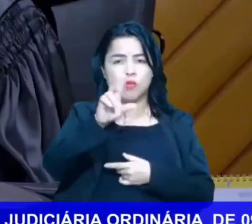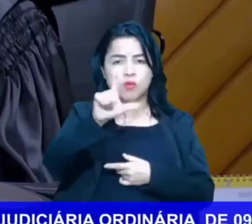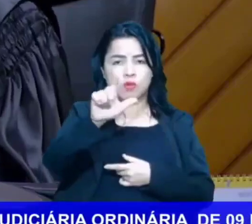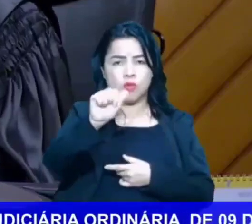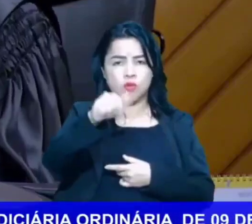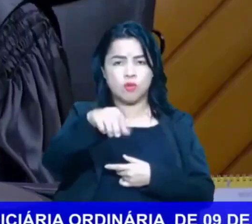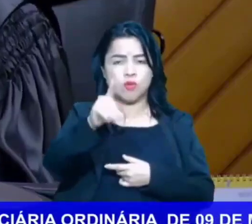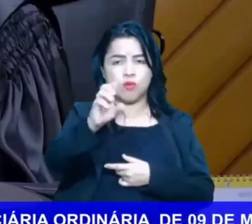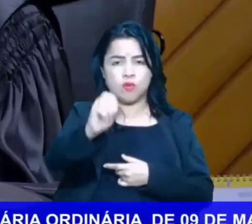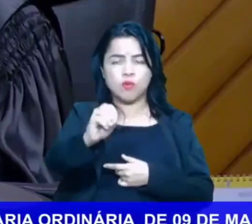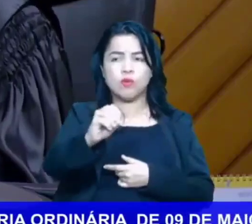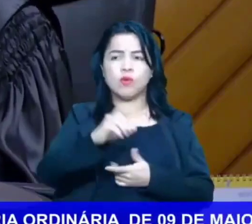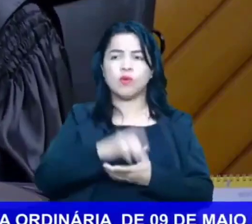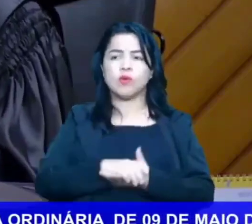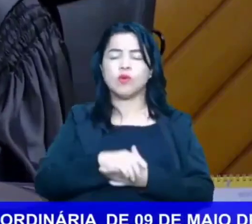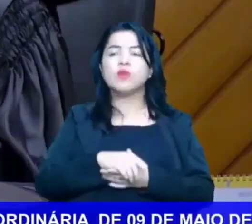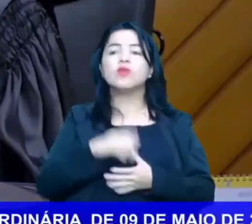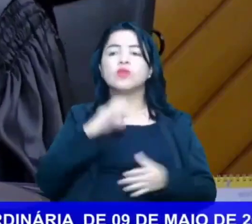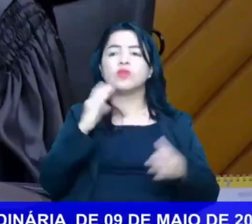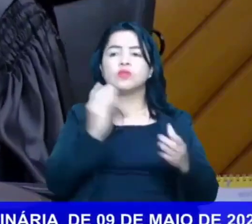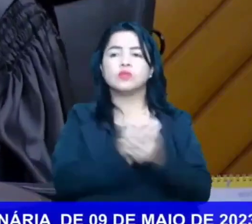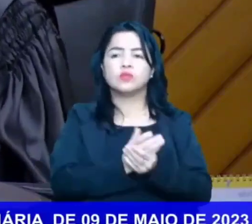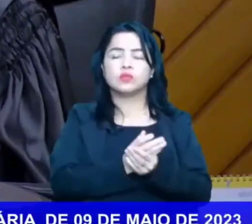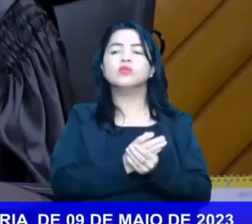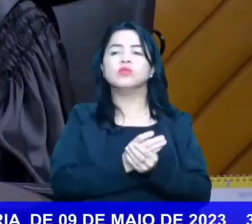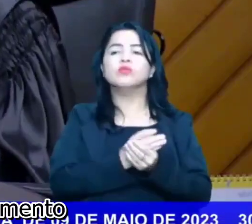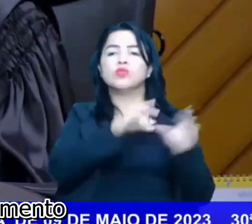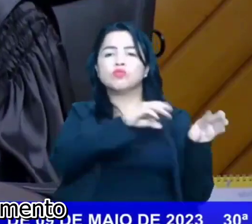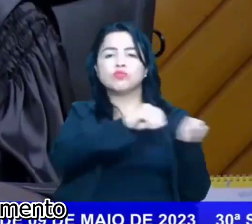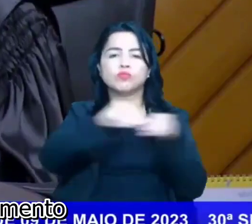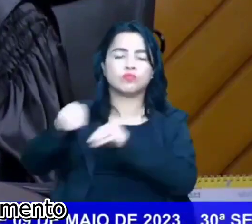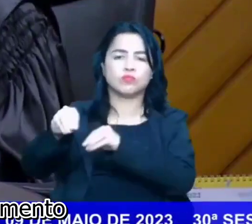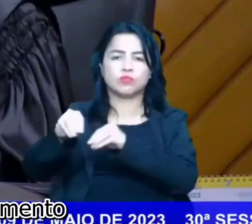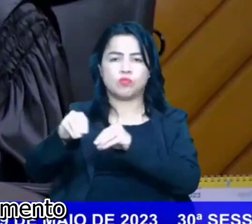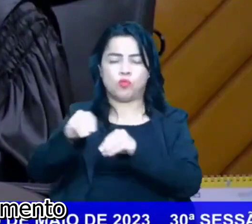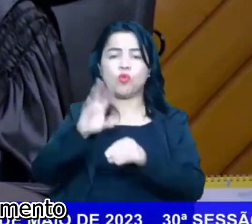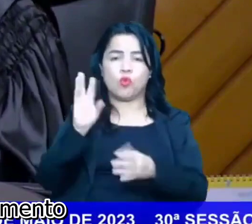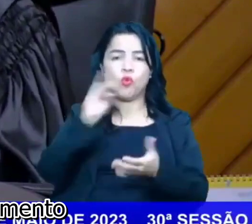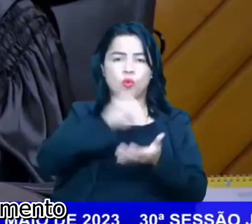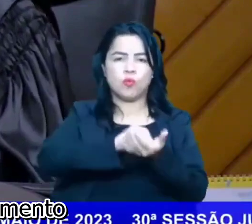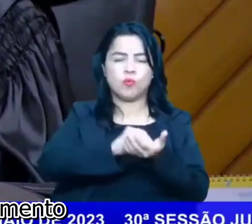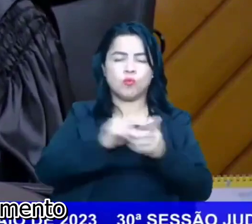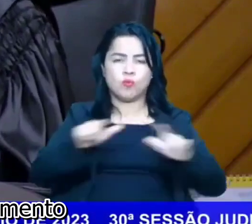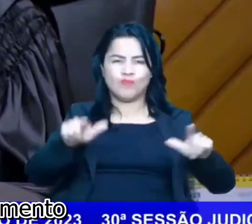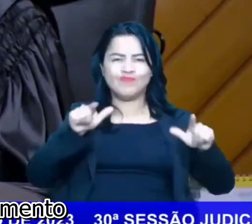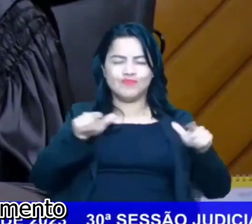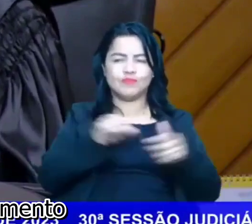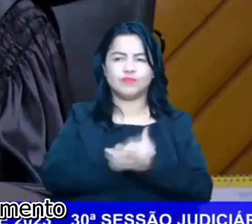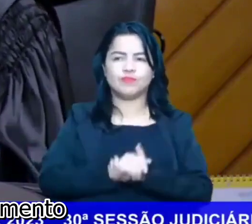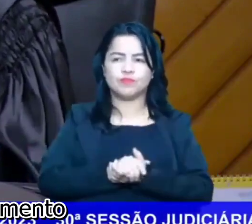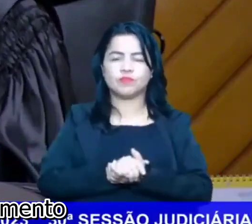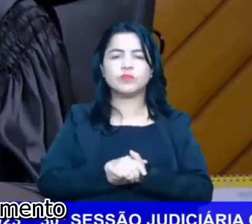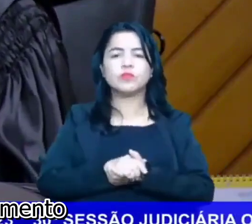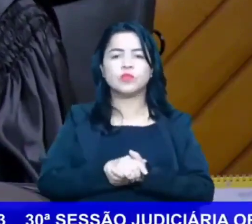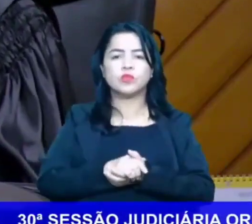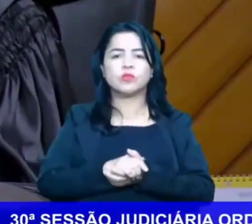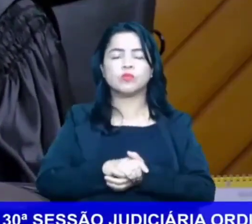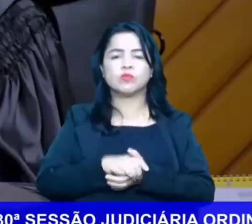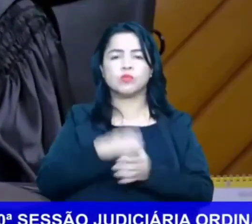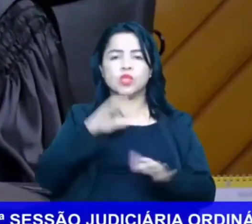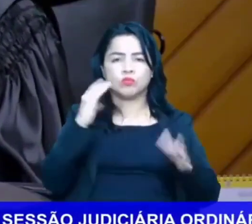O processo foi retirado de pauta, tá bom? Vou colocar isso na certidão, para